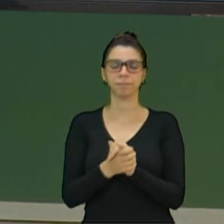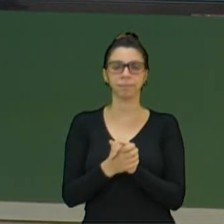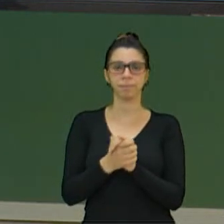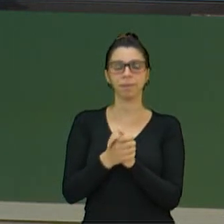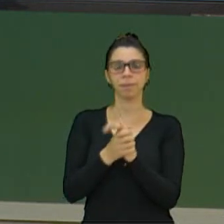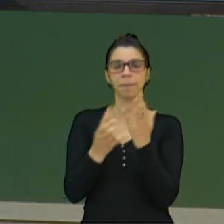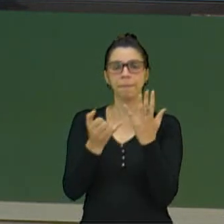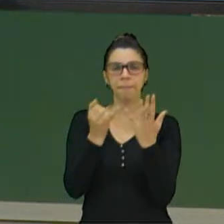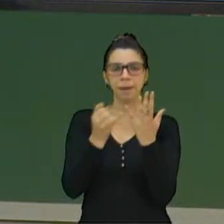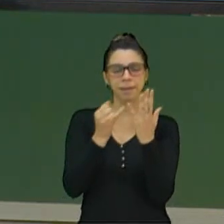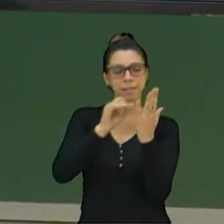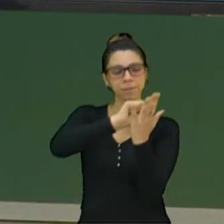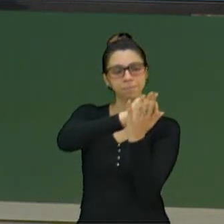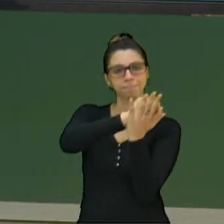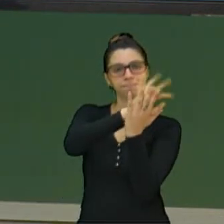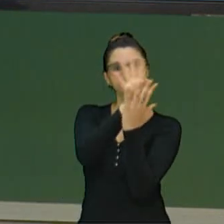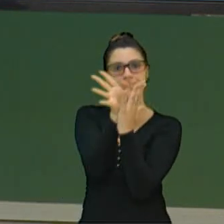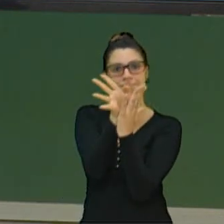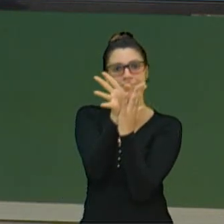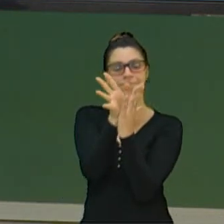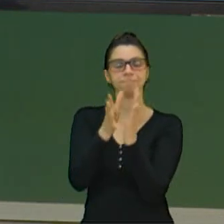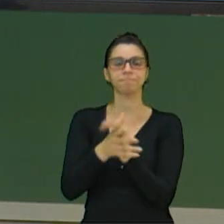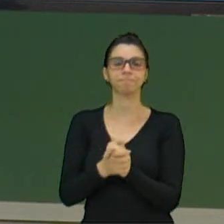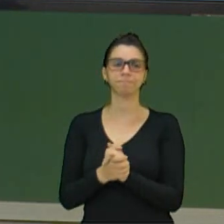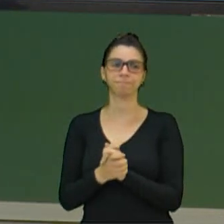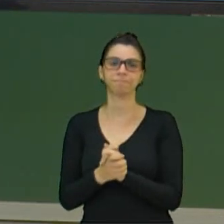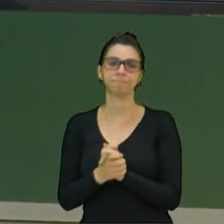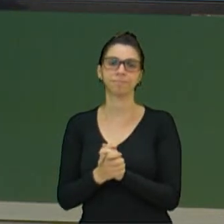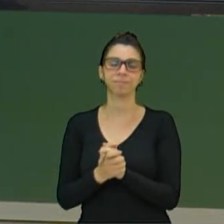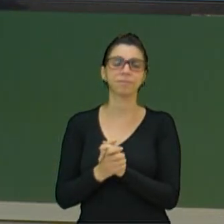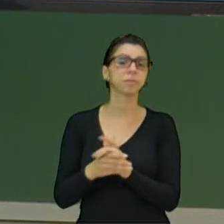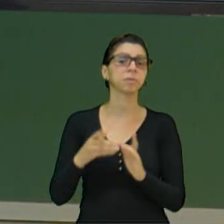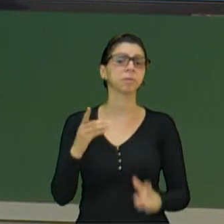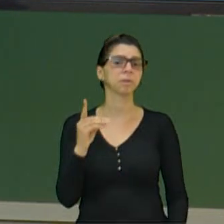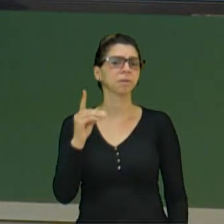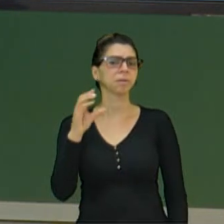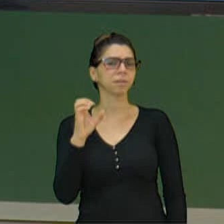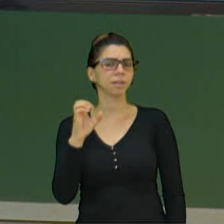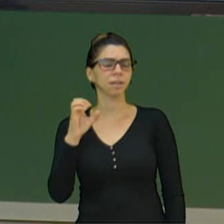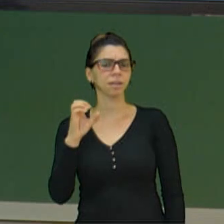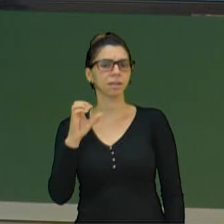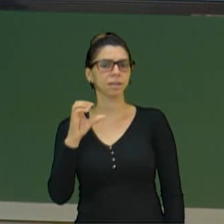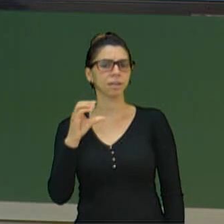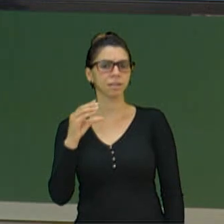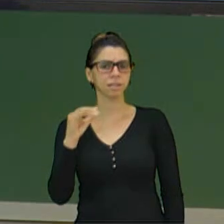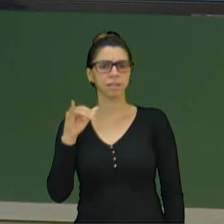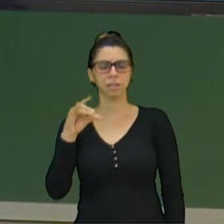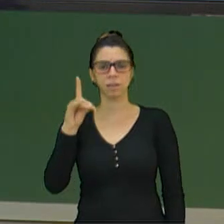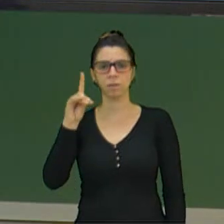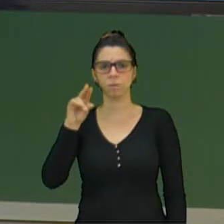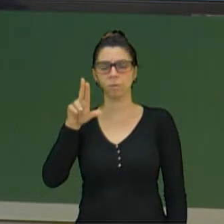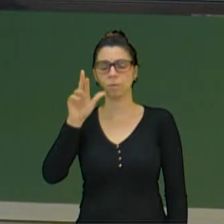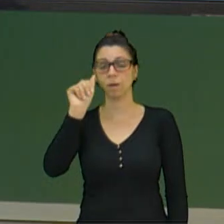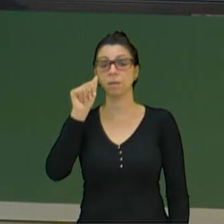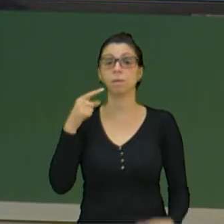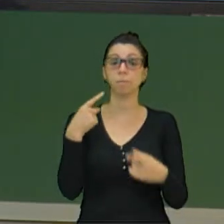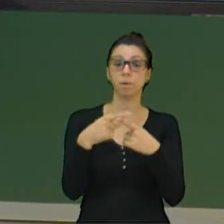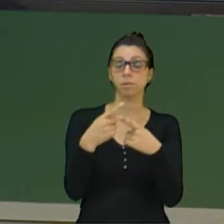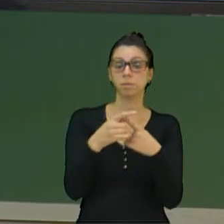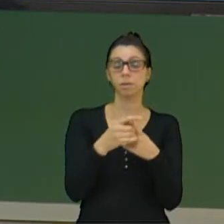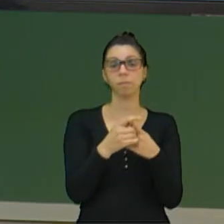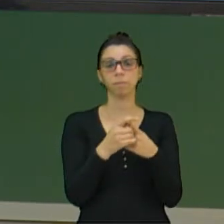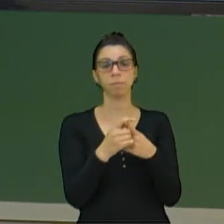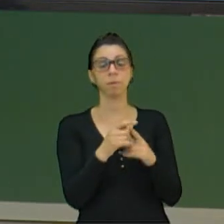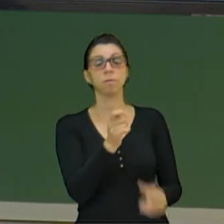na pontinha. Elas são decíduas. O que quer dizer isso? No inverno, as folhas delas vão, em